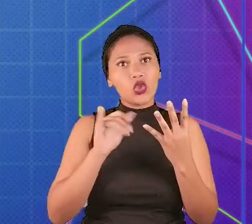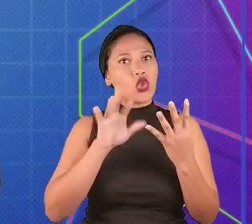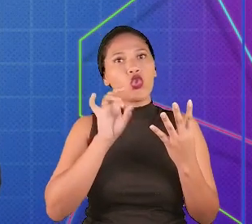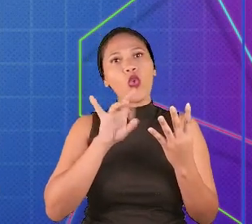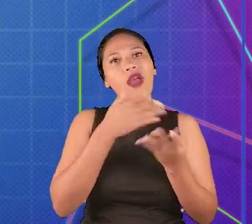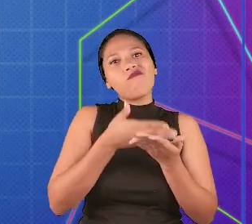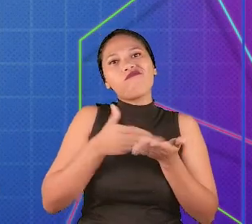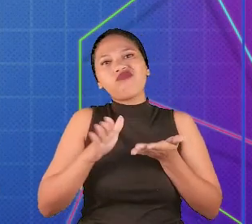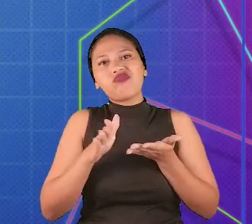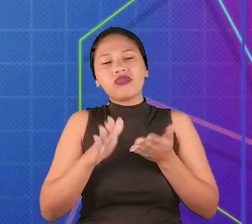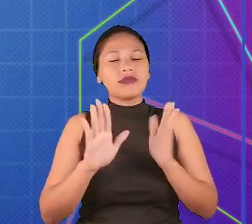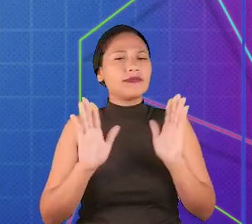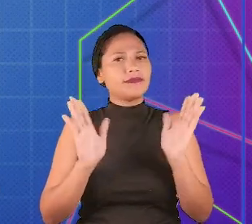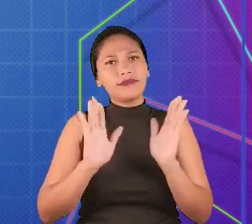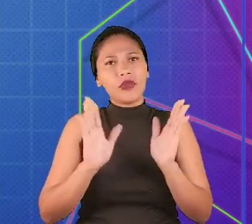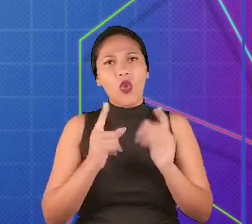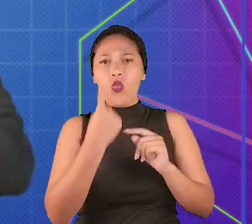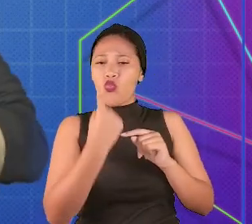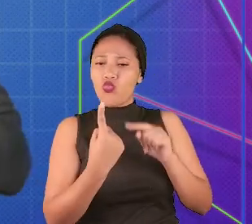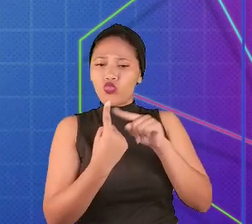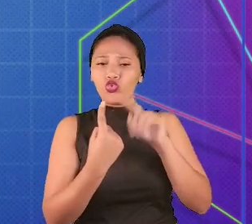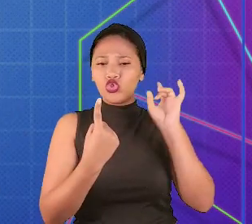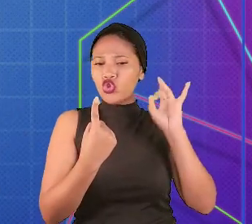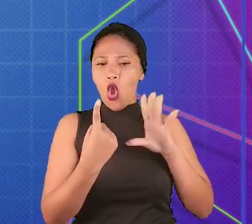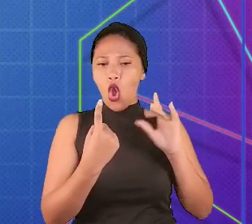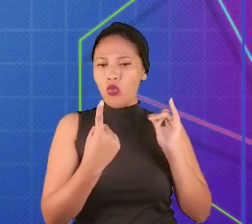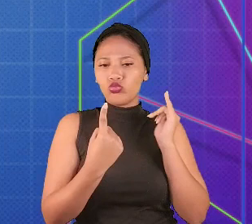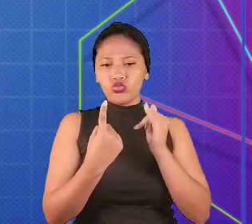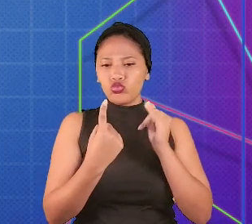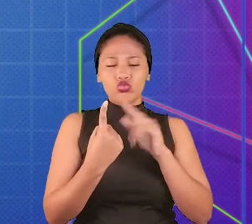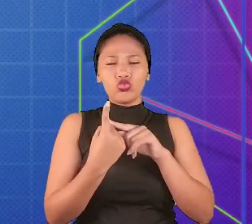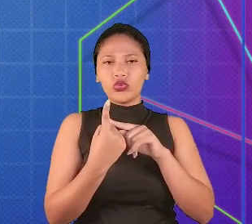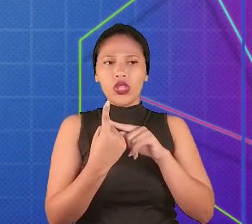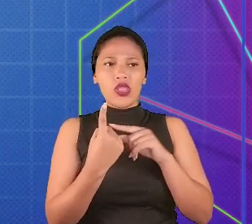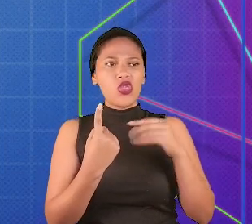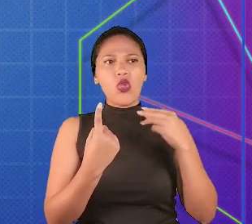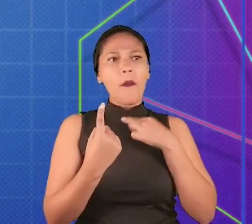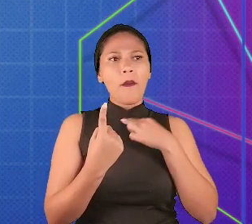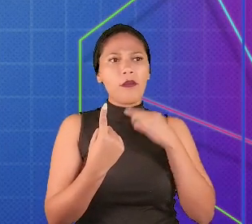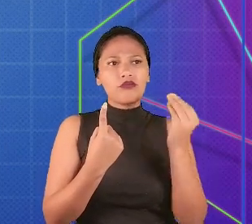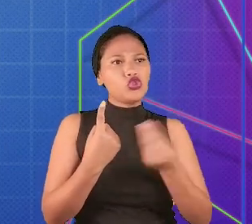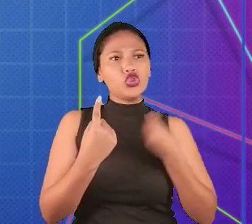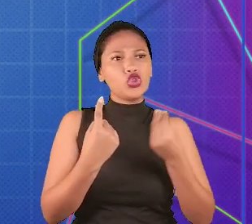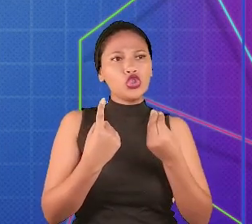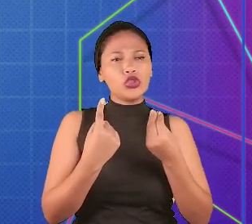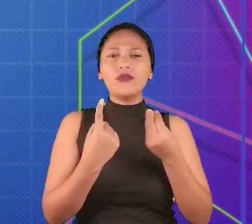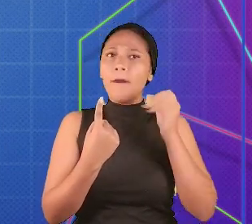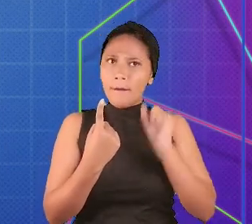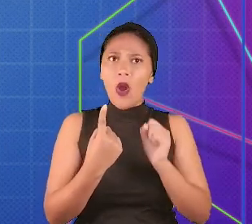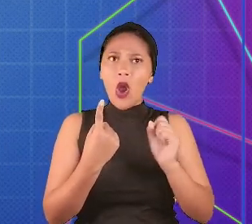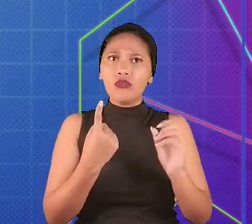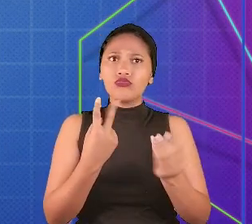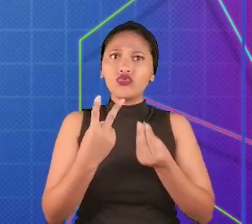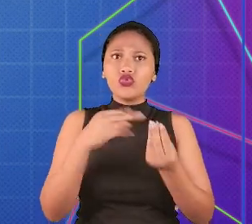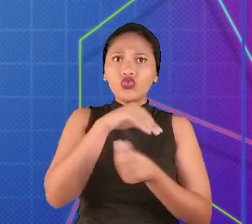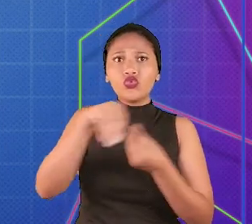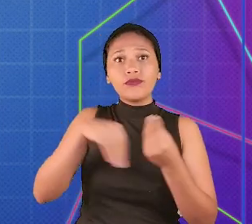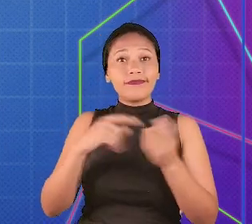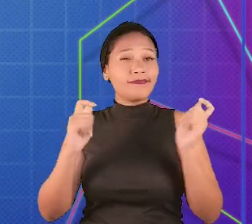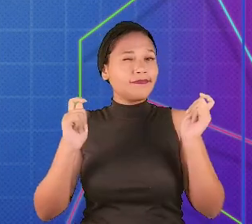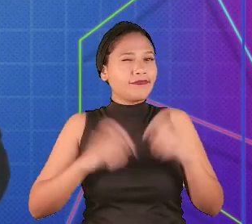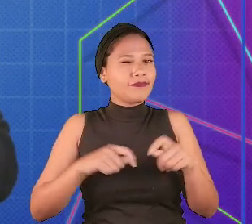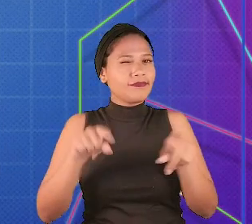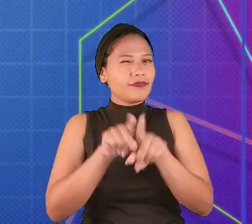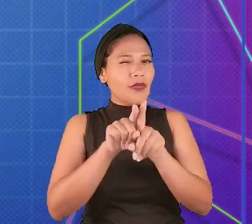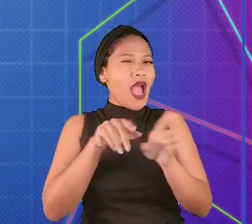são excludentes, ou seja, não é porque o seu jogo tem elementos de um tipo que não poderá ter de outro. A mistura delas é